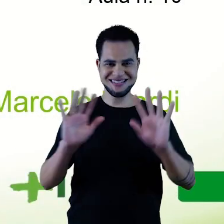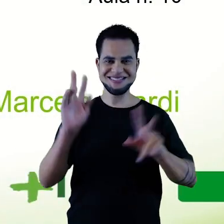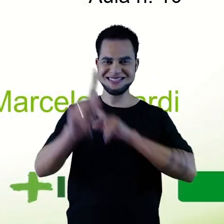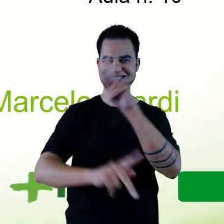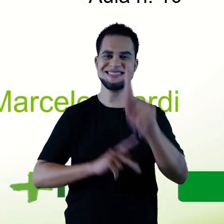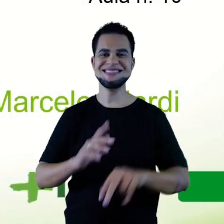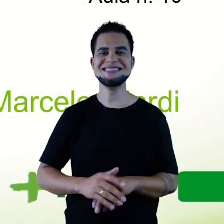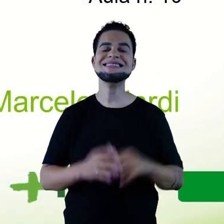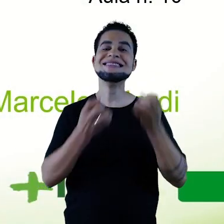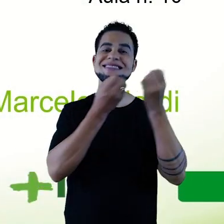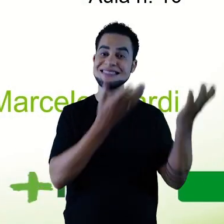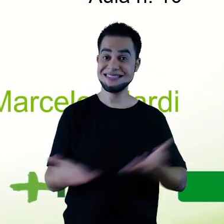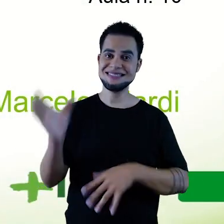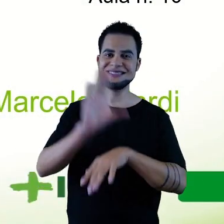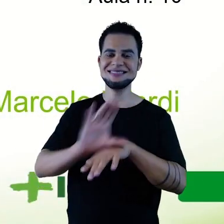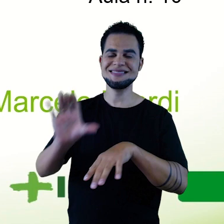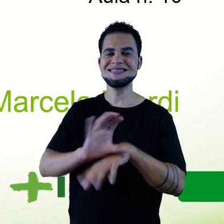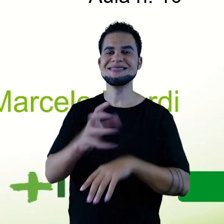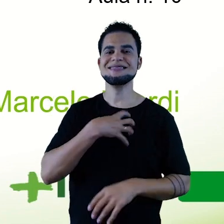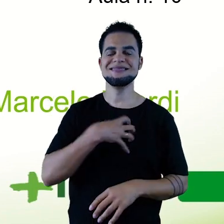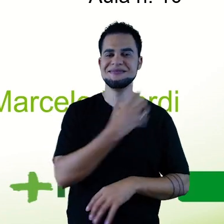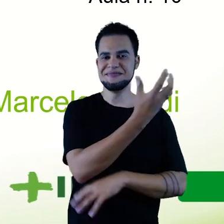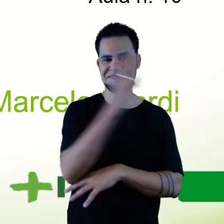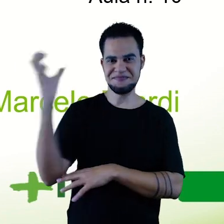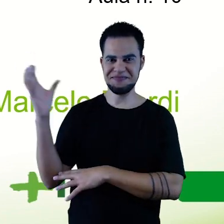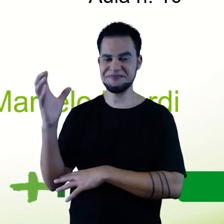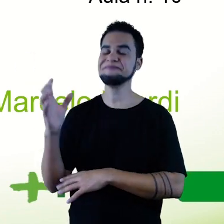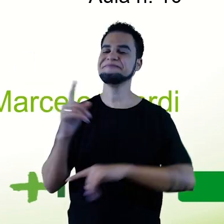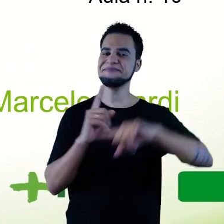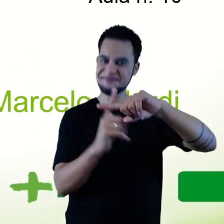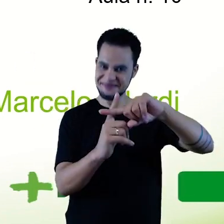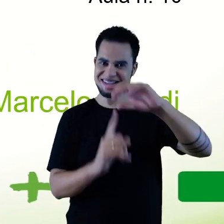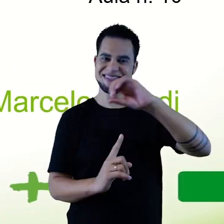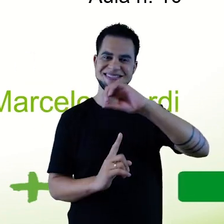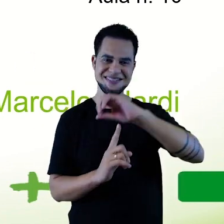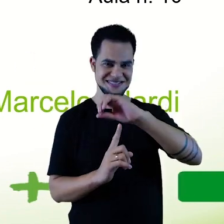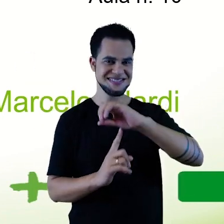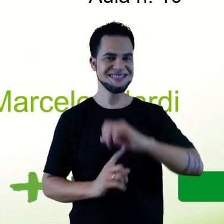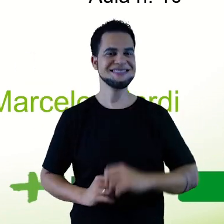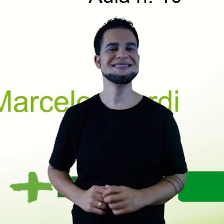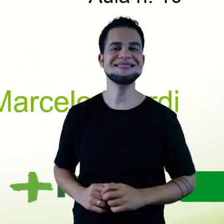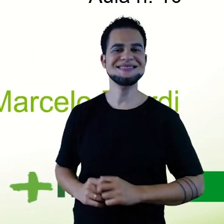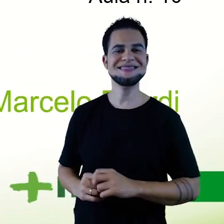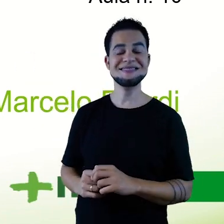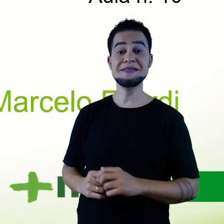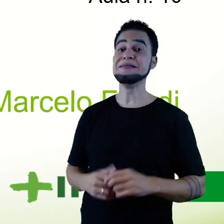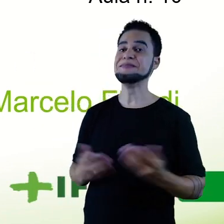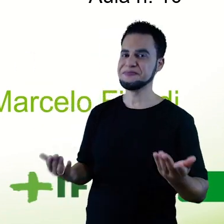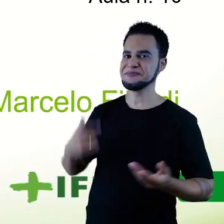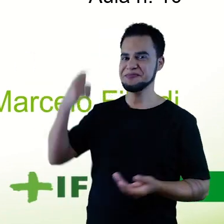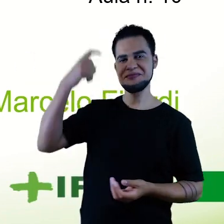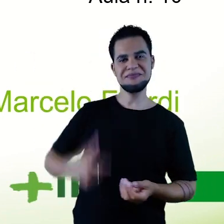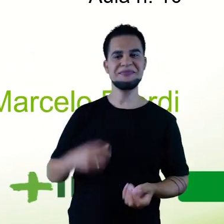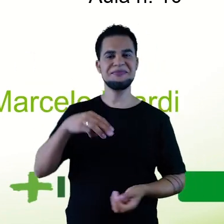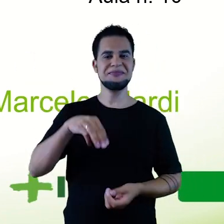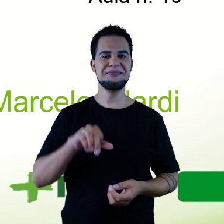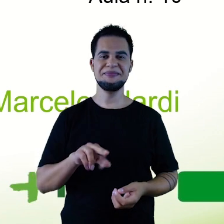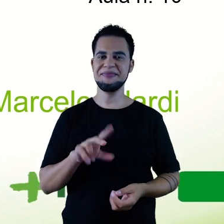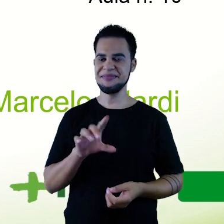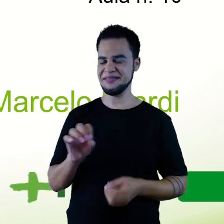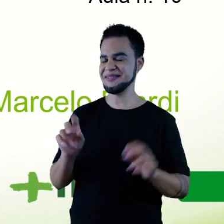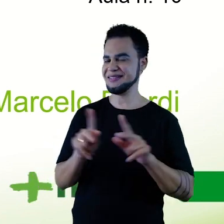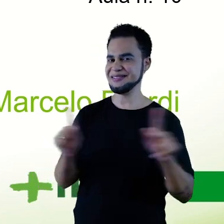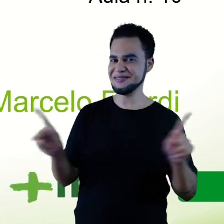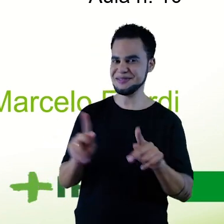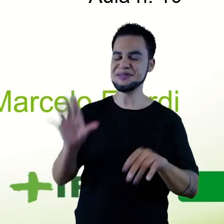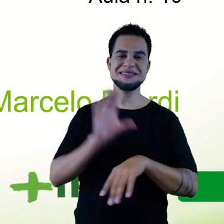Olá, pessoal! Bem-vindos ao curso Ciências da Natureza da plataforma Mais IFMG. Eu sou o Marcelo Filardi,